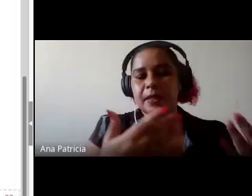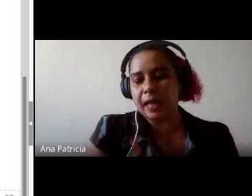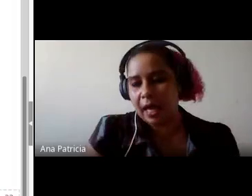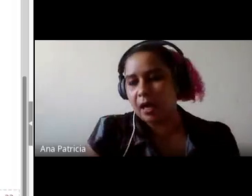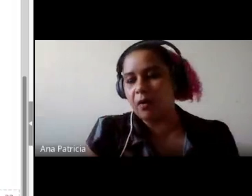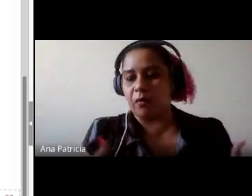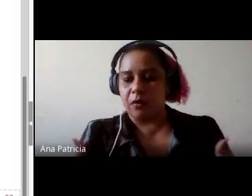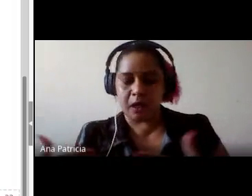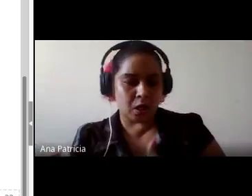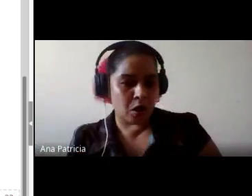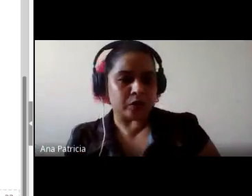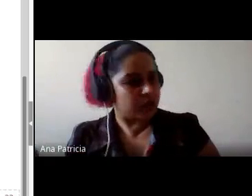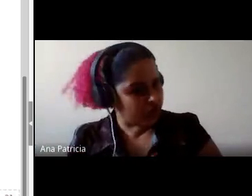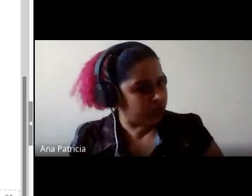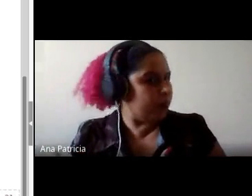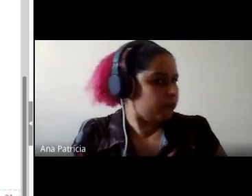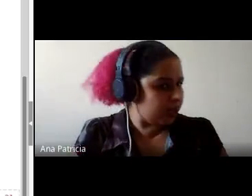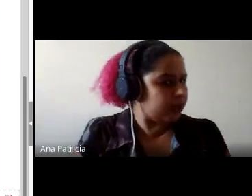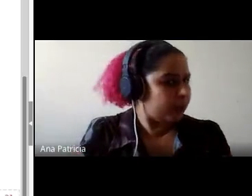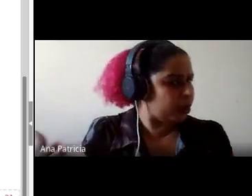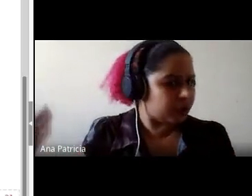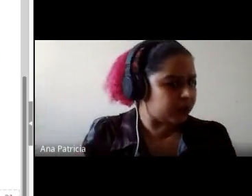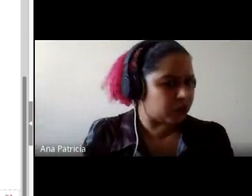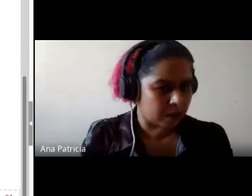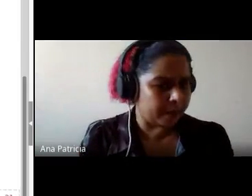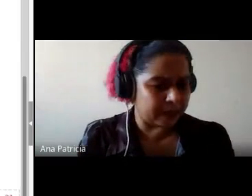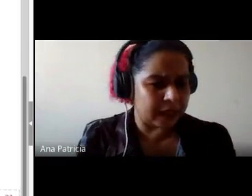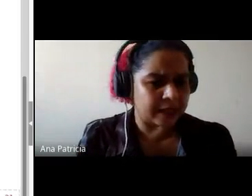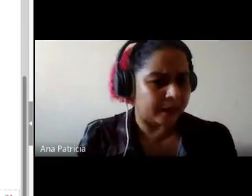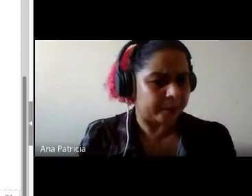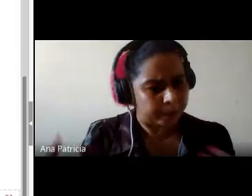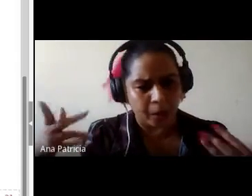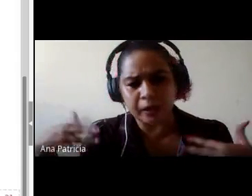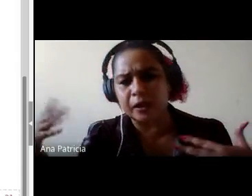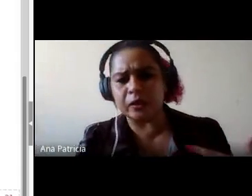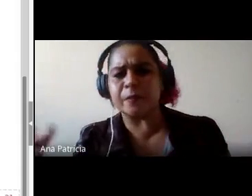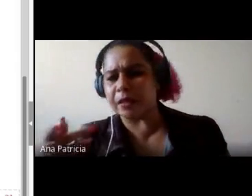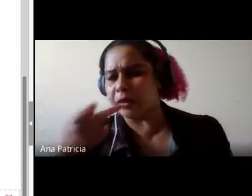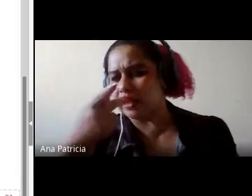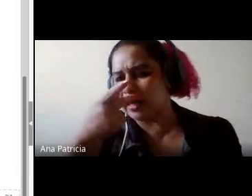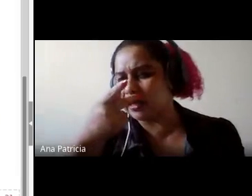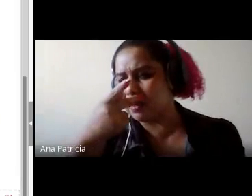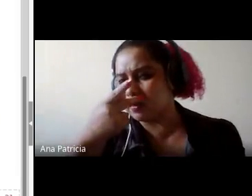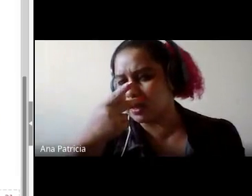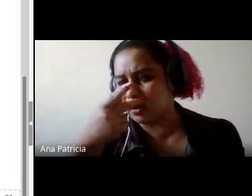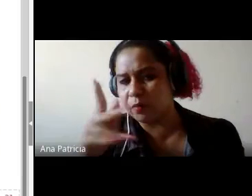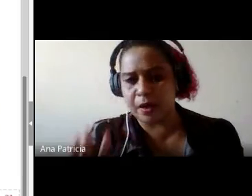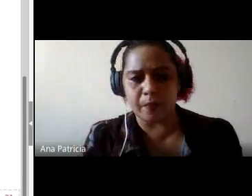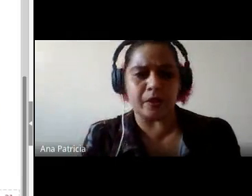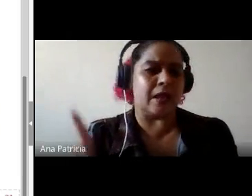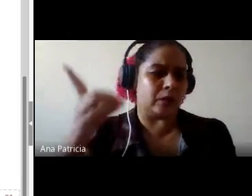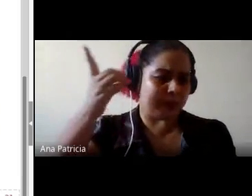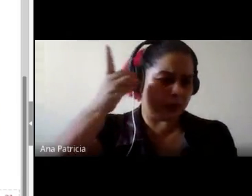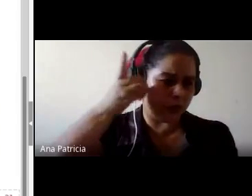mesmo sinal que outras. Tem, do mesmo jeito que tem muita gente que se chama Patrícia. Pode ter outras pessoas que têm esse mesmo sinal do